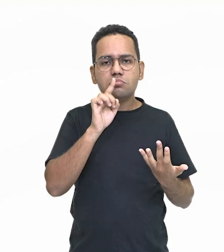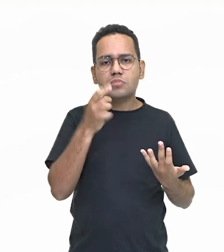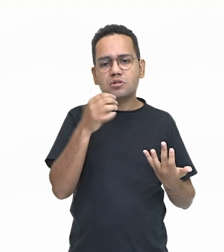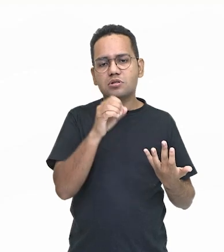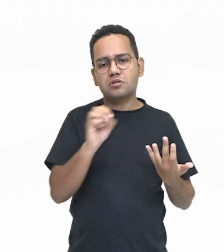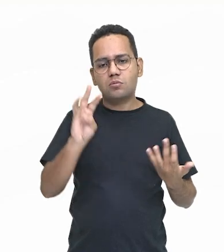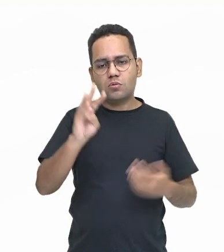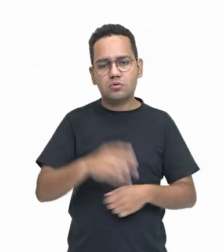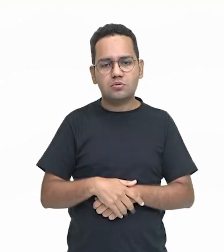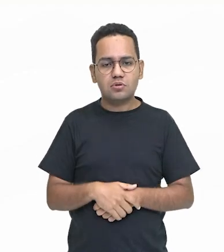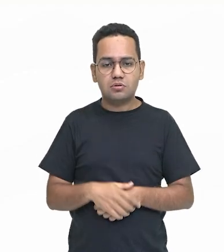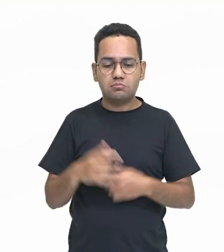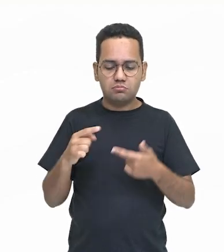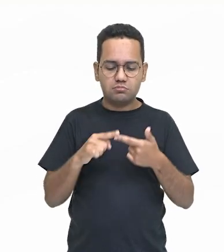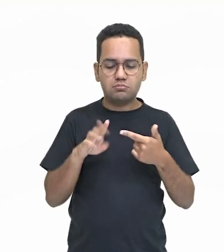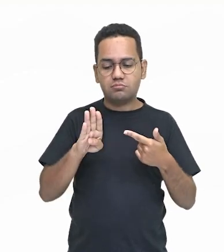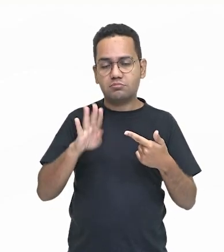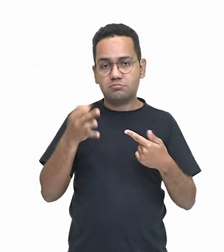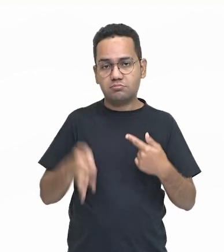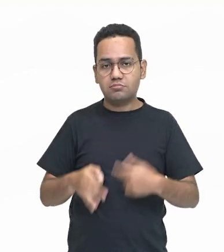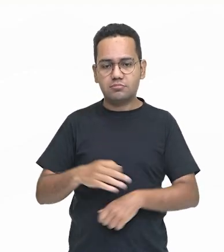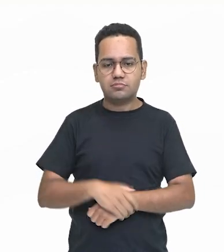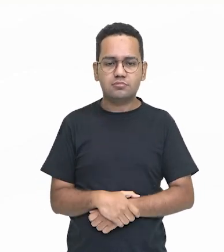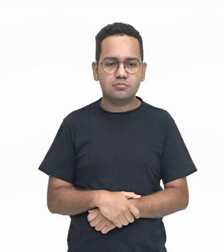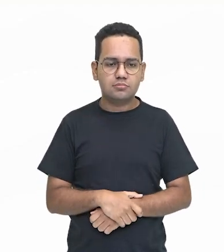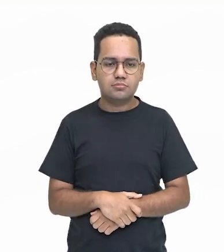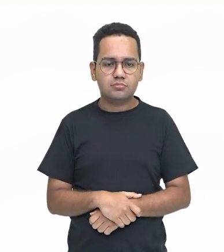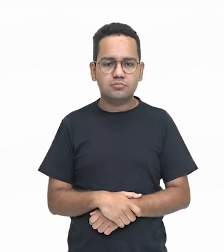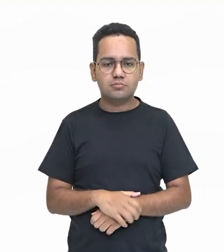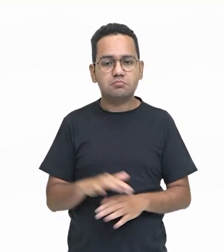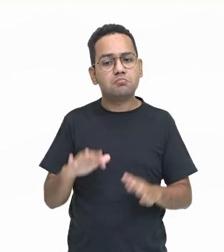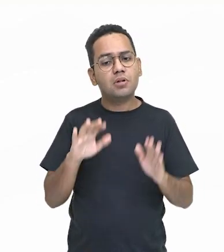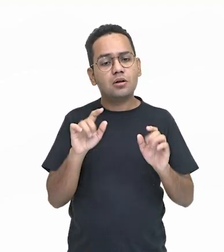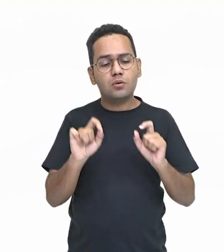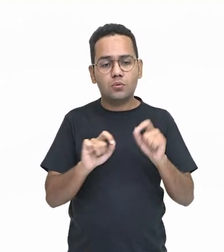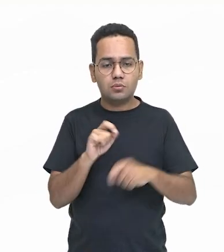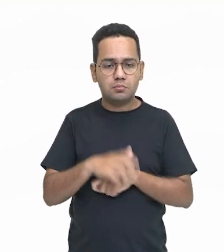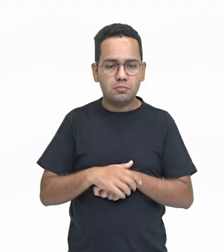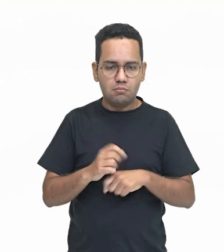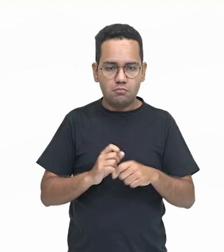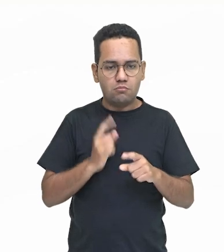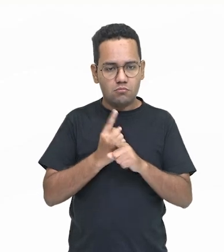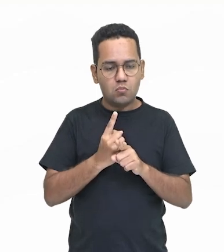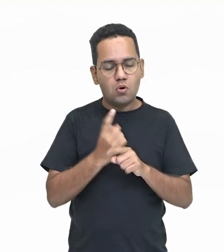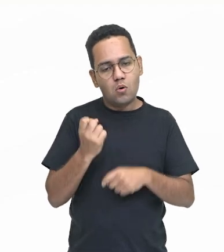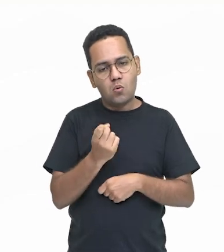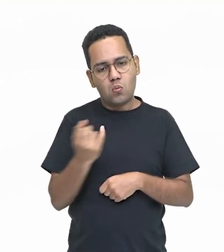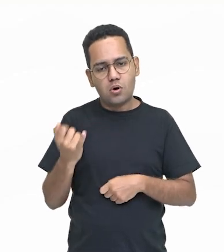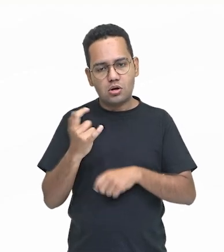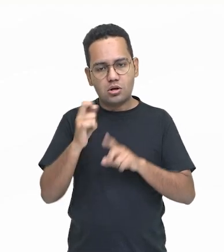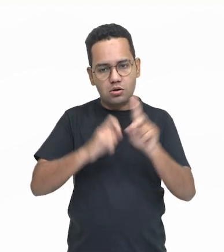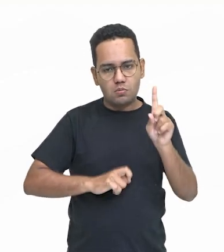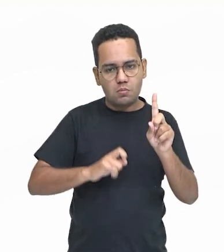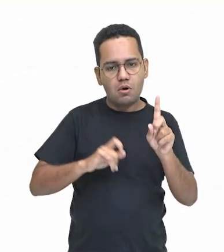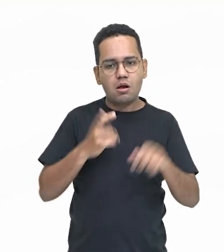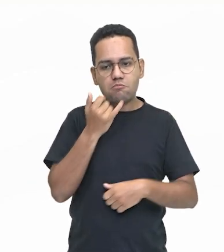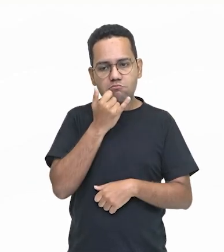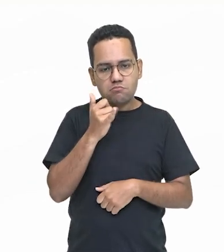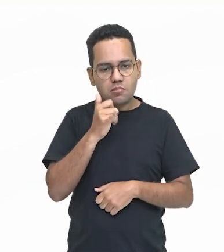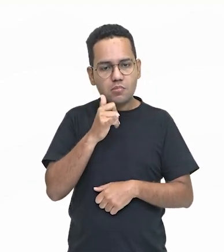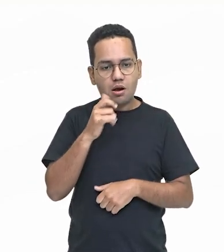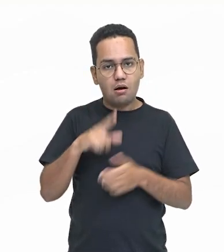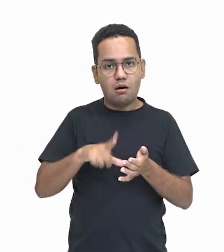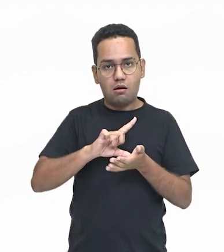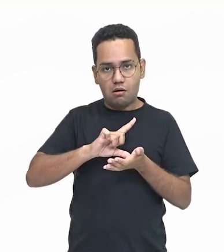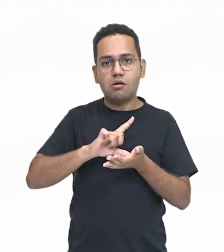letra B, mas a gente vai resolver, olha só. Primeiramente, é necessário descobrir qual era o consumo mensal da energia elétrica antes da